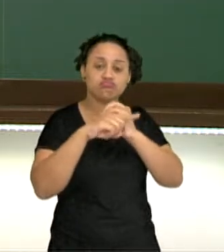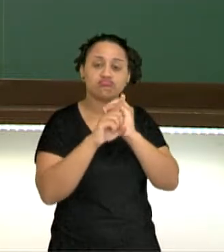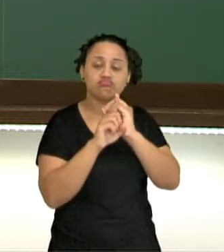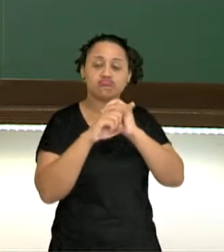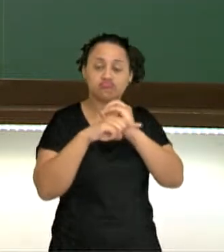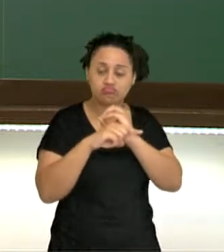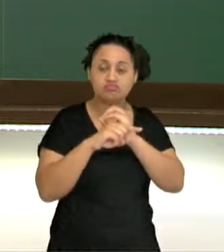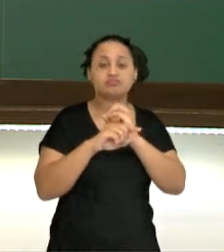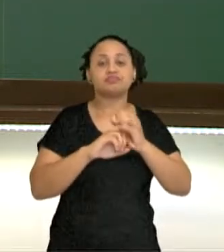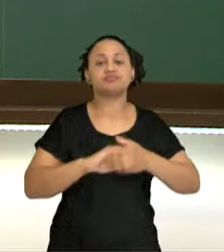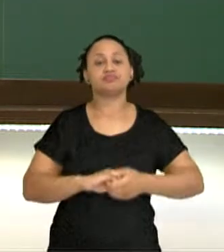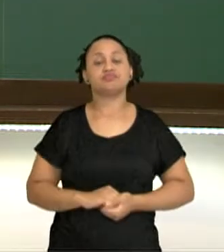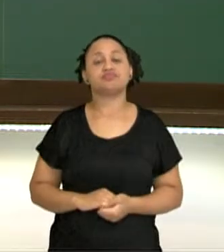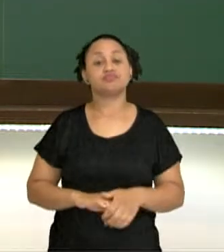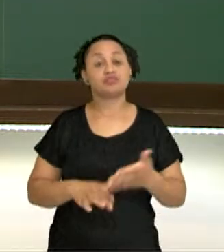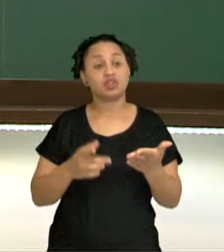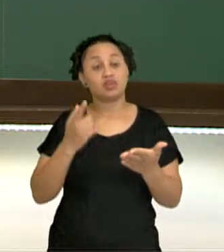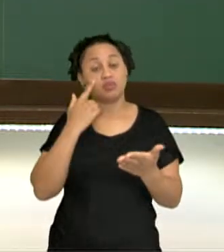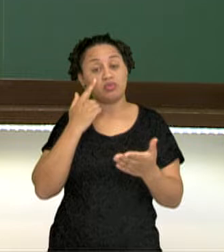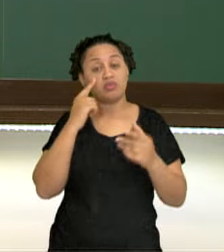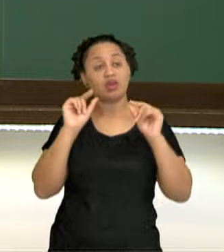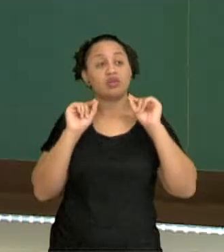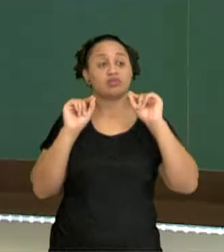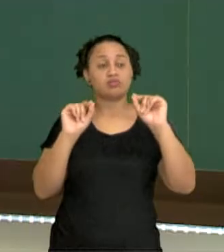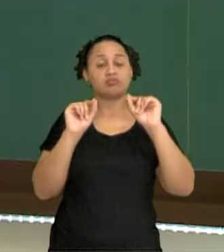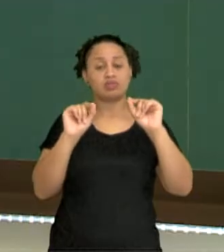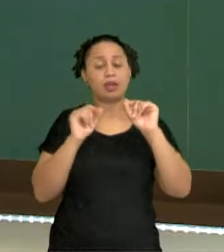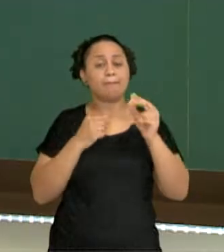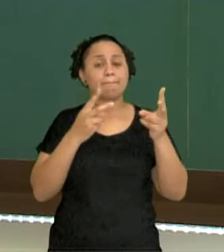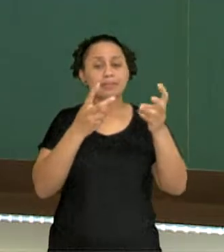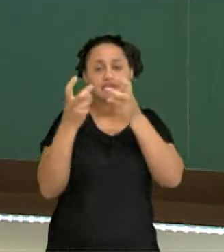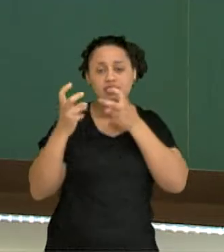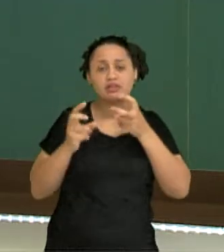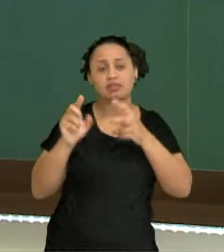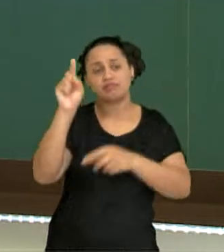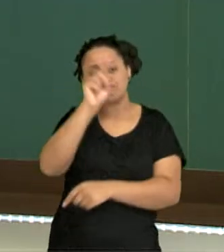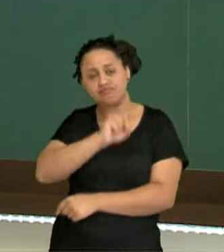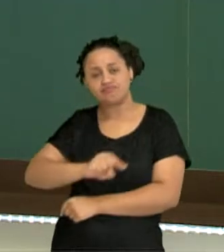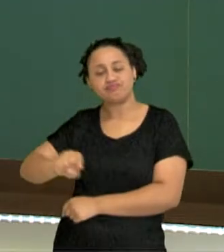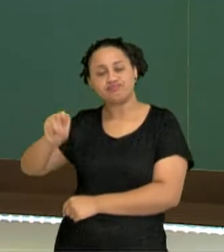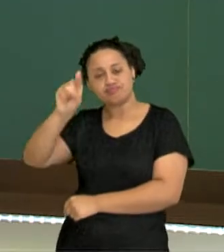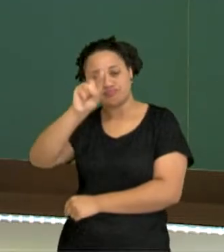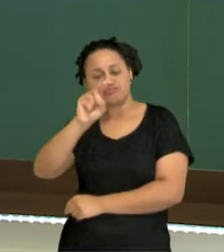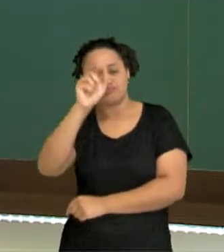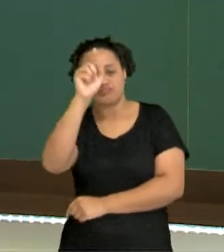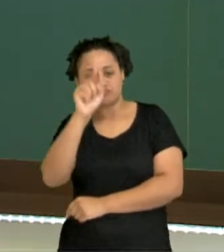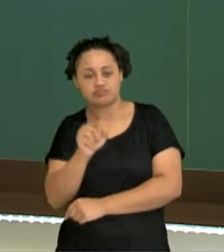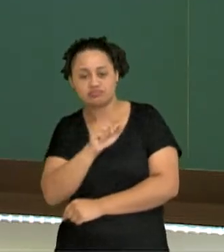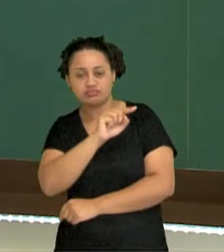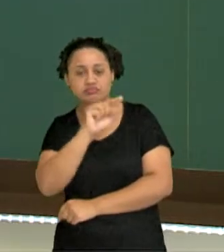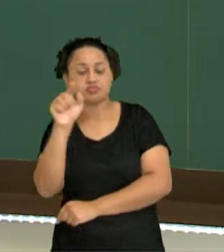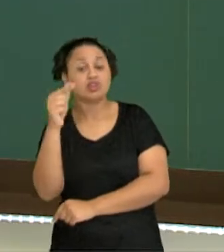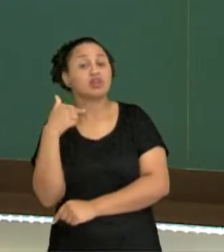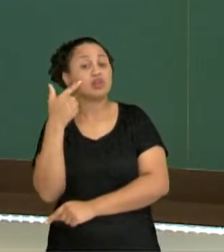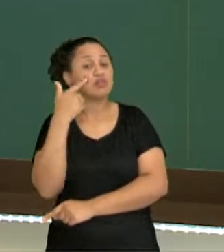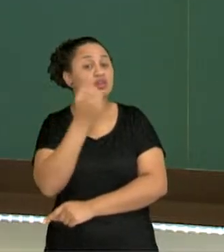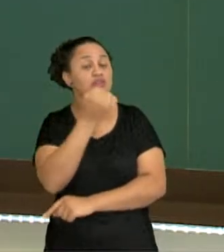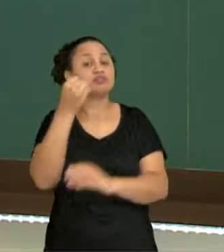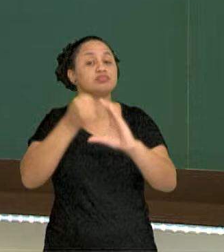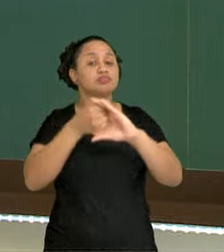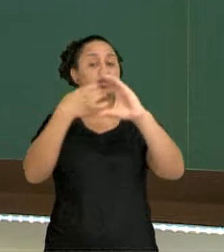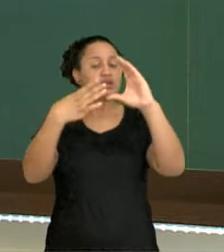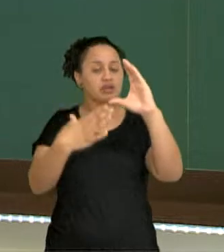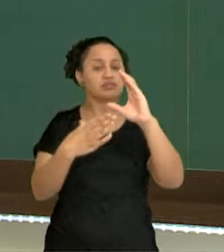circunferência trigonométrica. Então vamos começar visualizando a circunferência trigonométrica e vendo algumas características